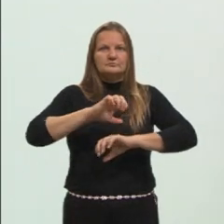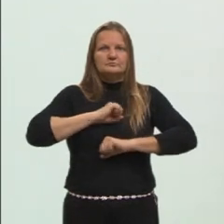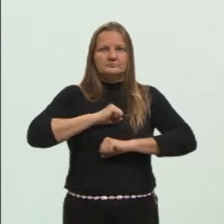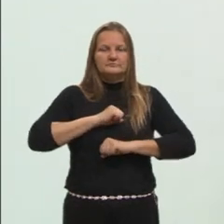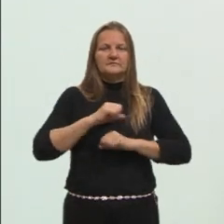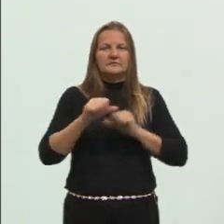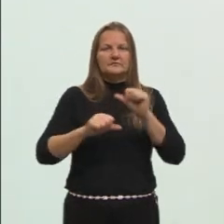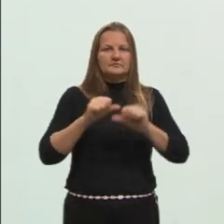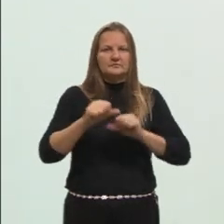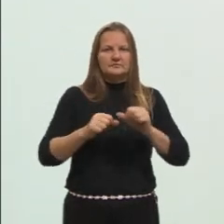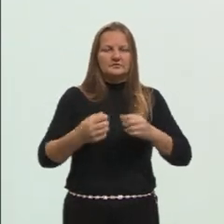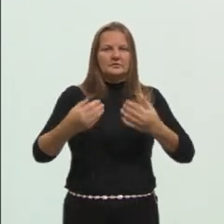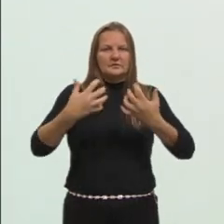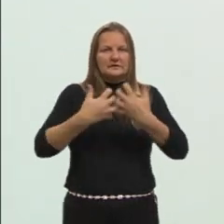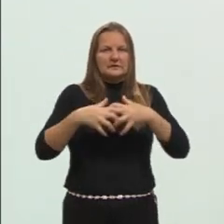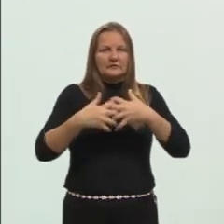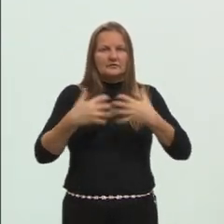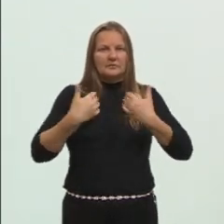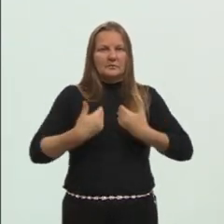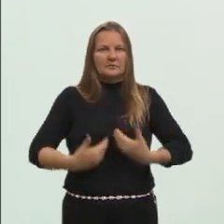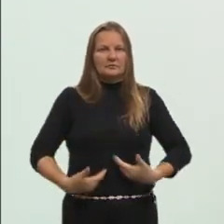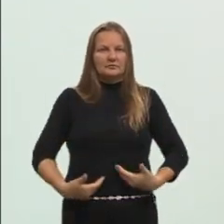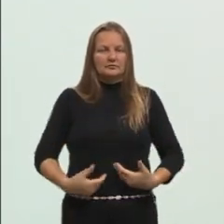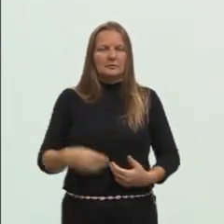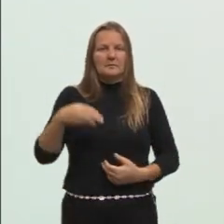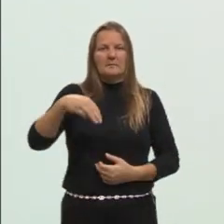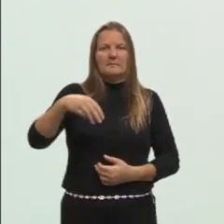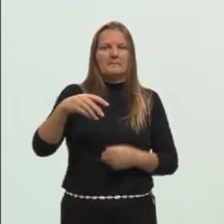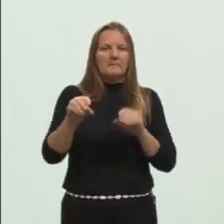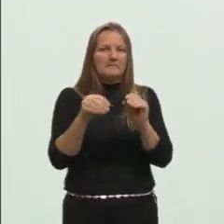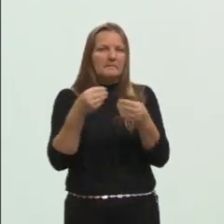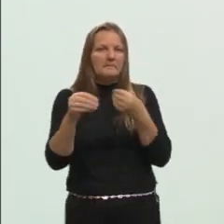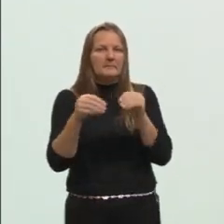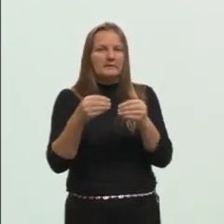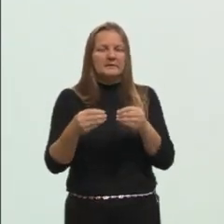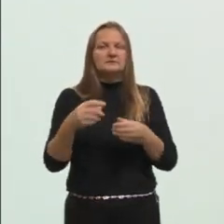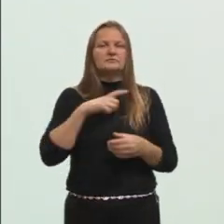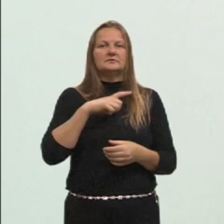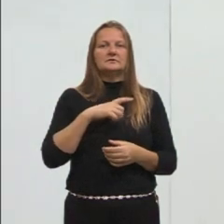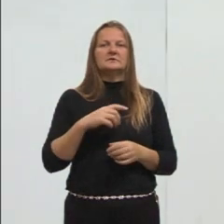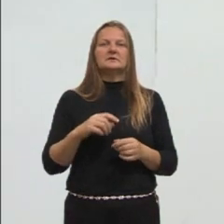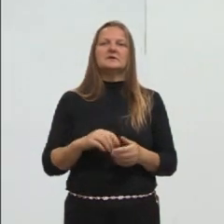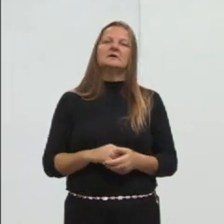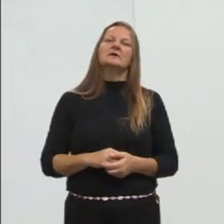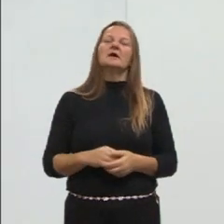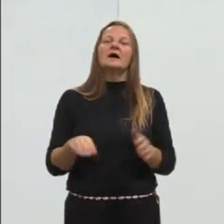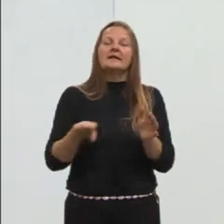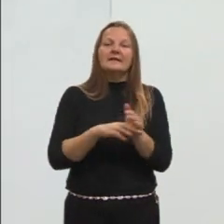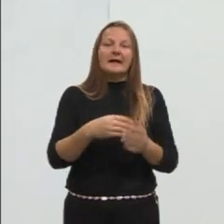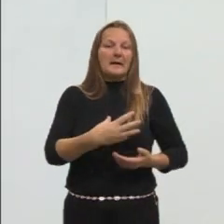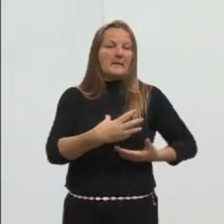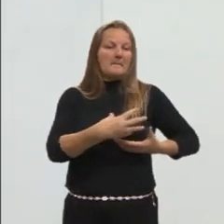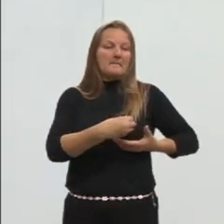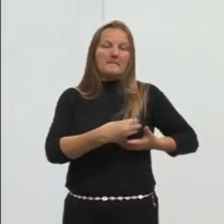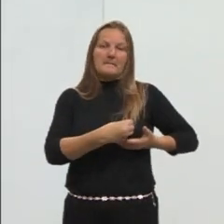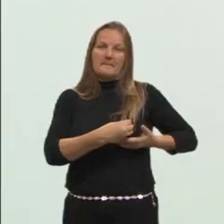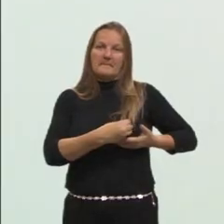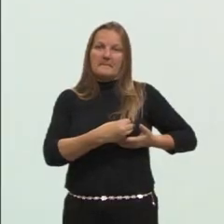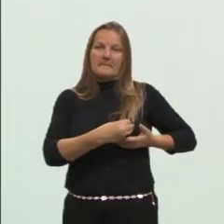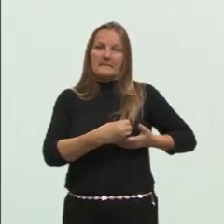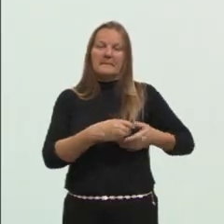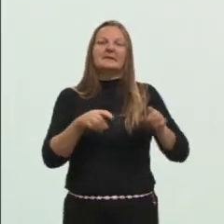incorporar o seu organismo esses microplásticos e como a professora Camila falou até no leite materno já foi